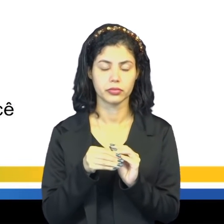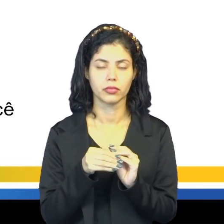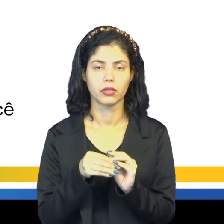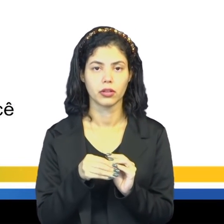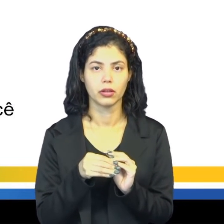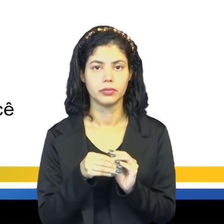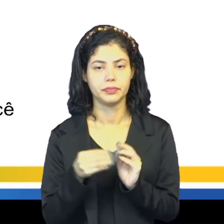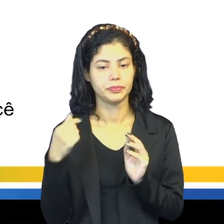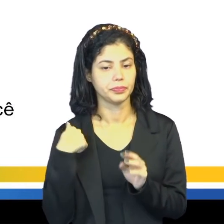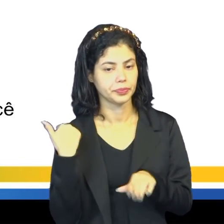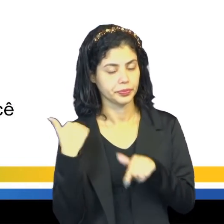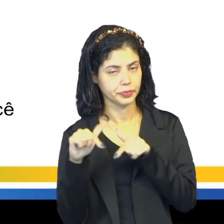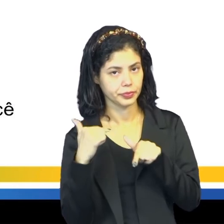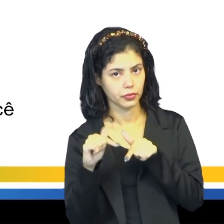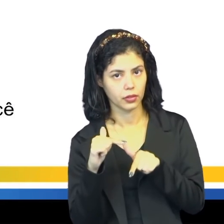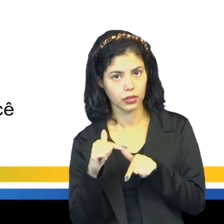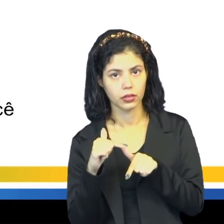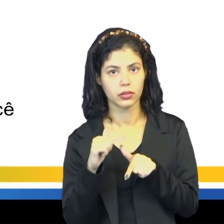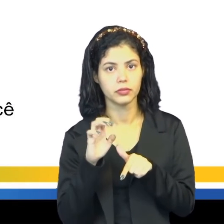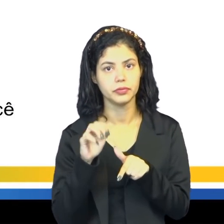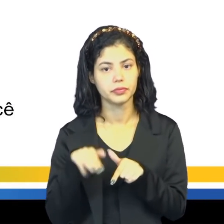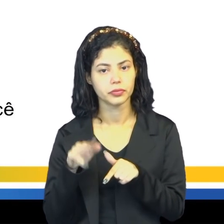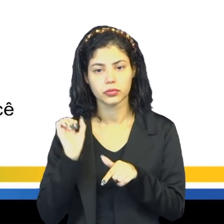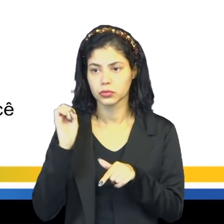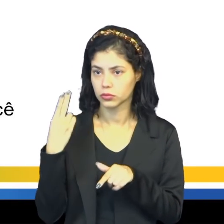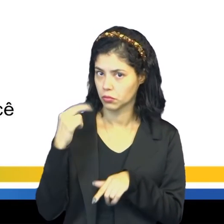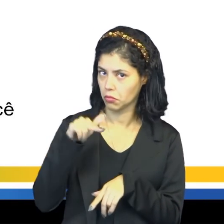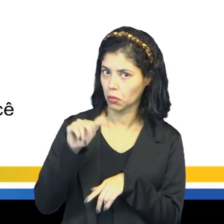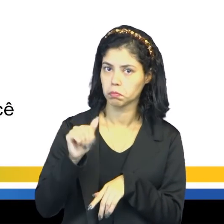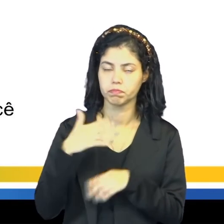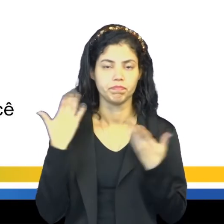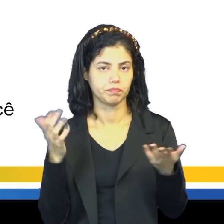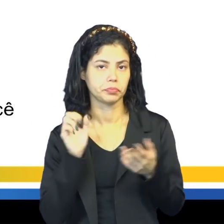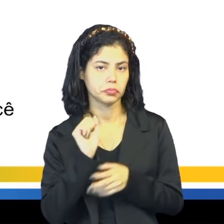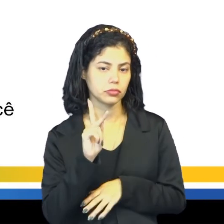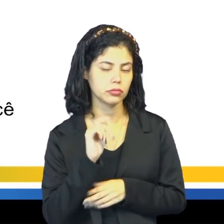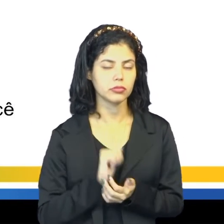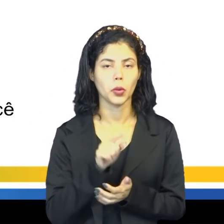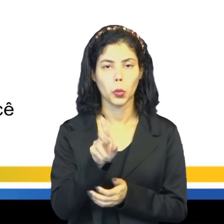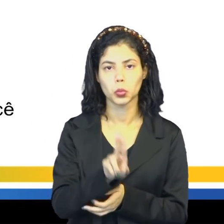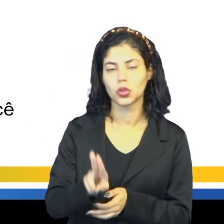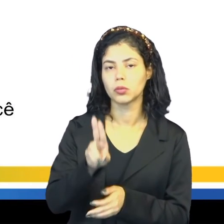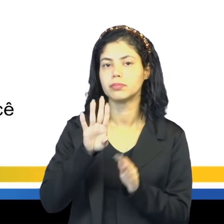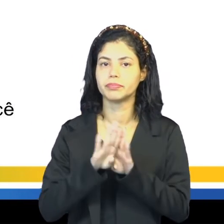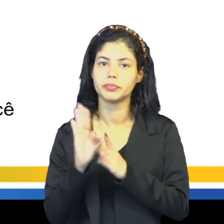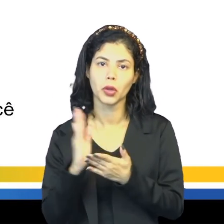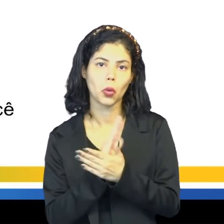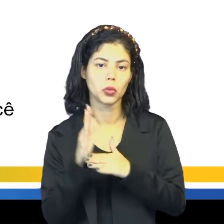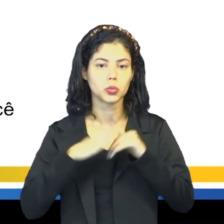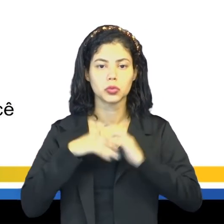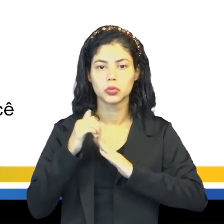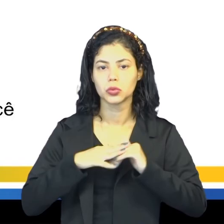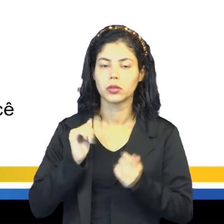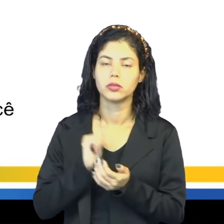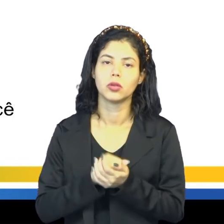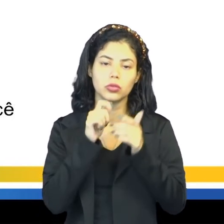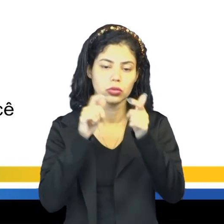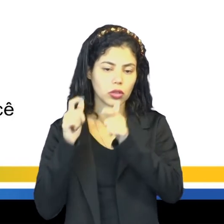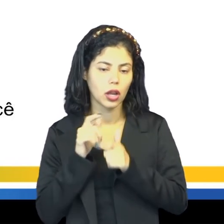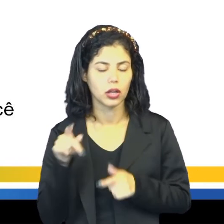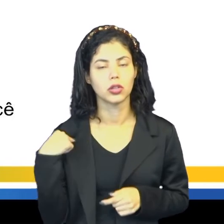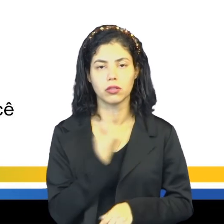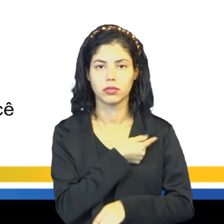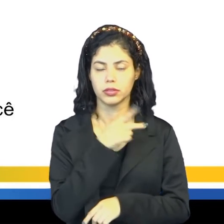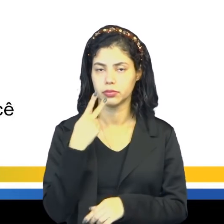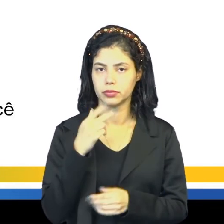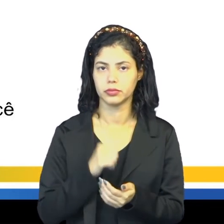at, eu trabalho em ou na, ok? E aí você pode usar alguma daquelas profissões e os locais que a